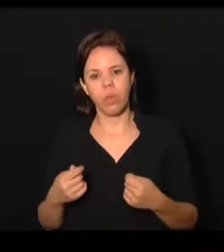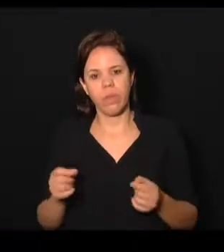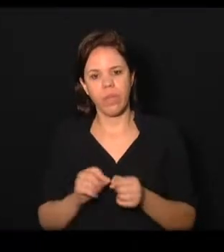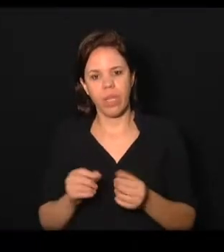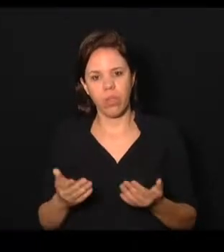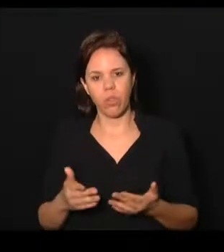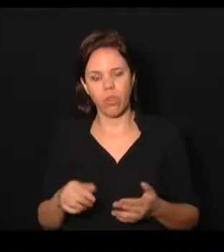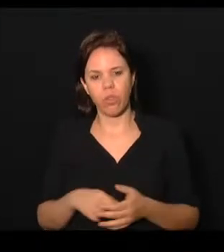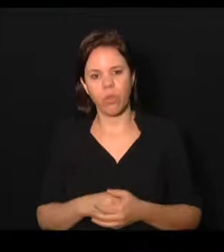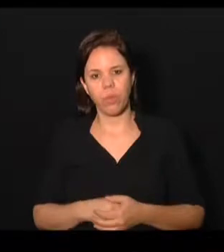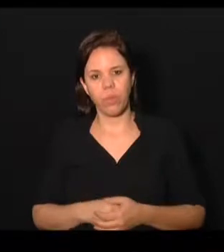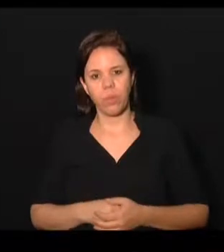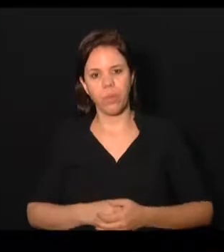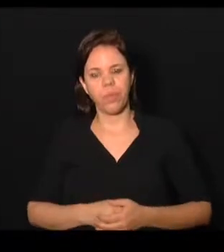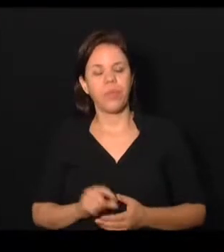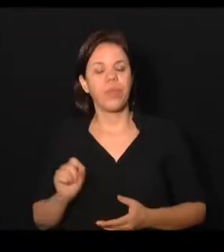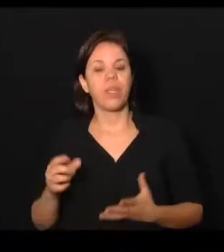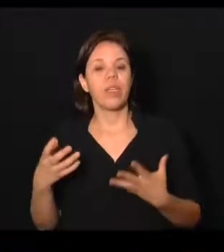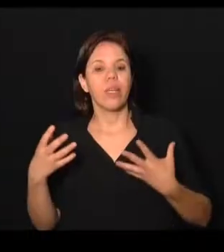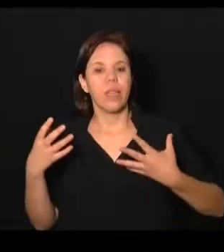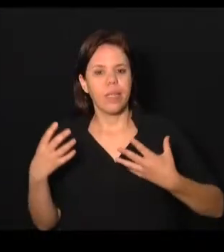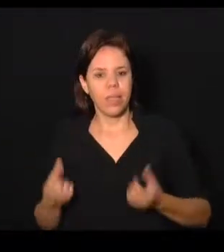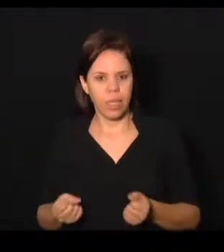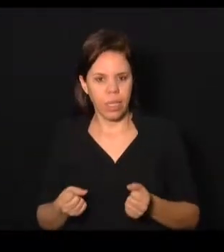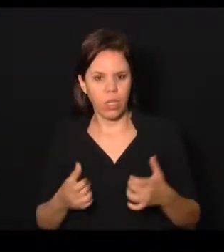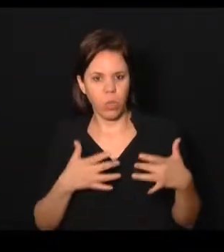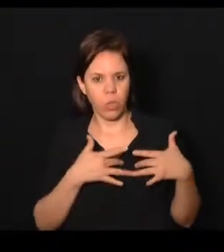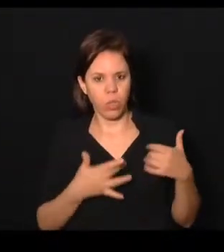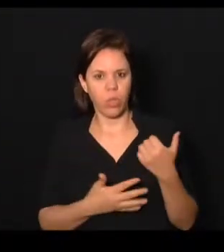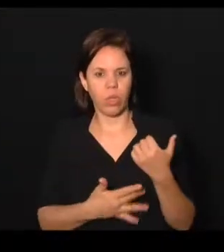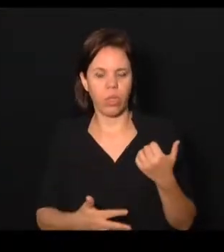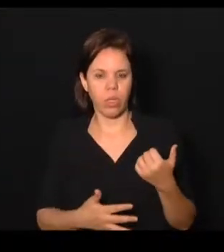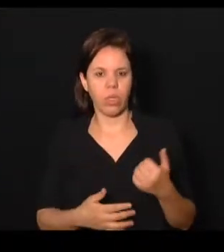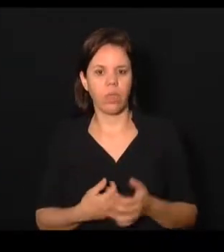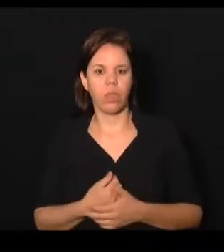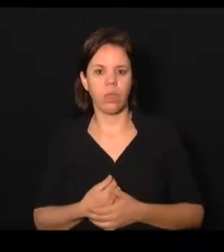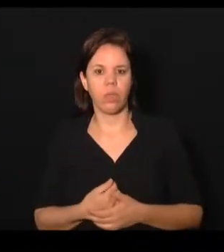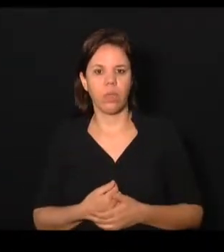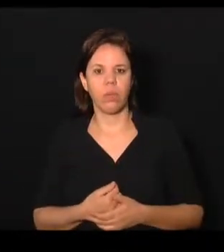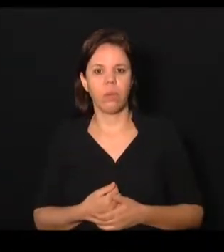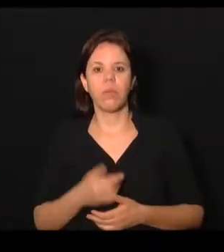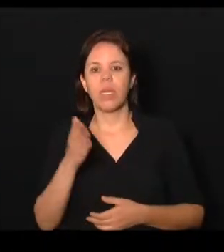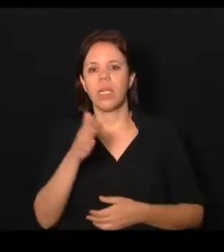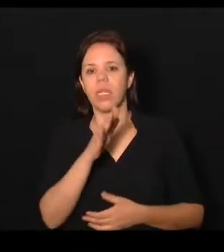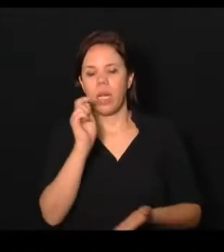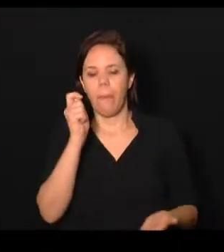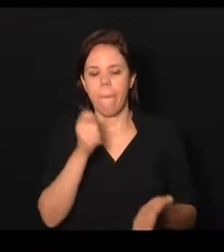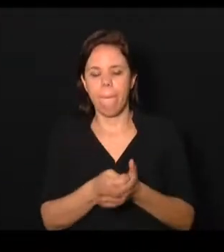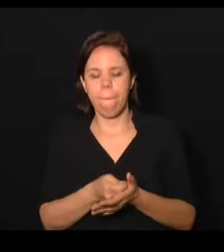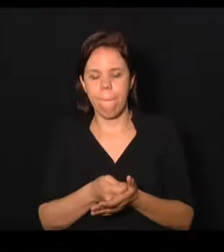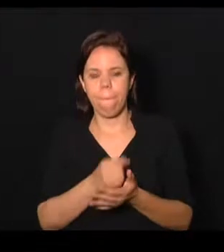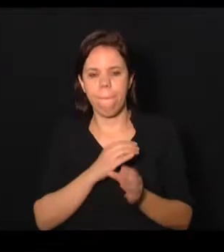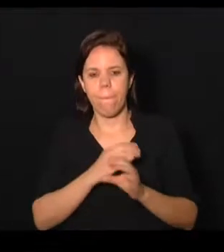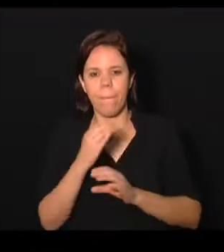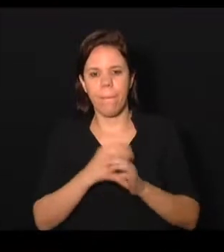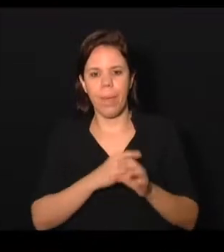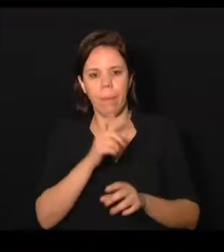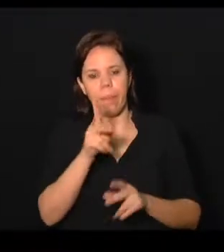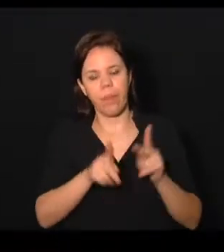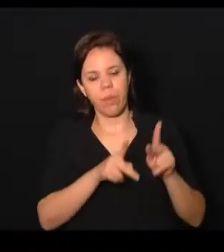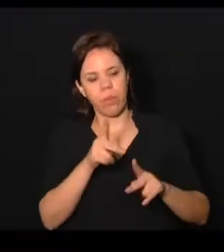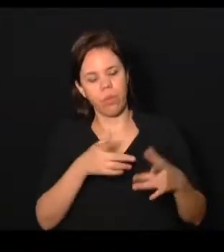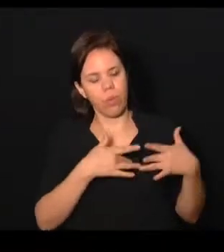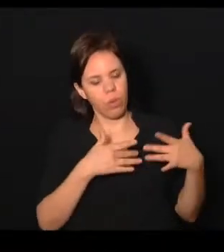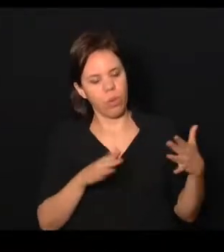hoje para aceitar como doador de sangue, para ser isento da taxa de inscrição, aquela pessoa que tinha doado até a data